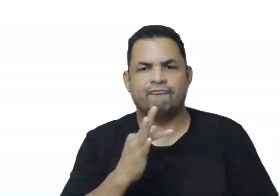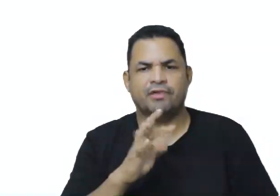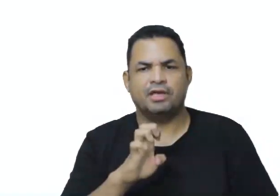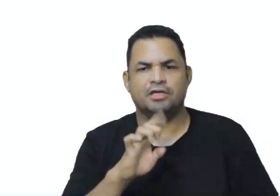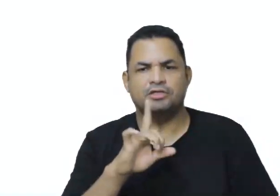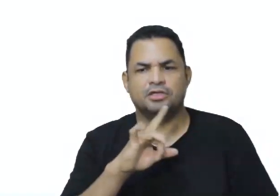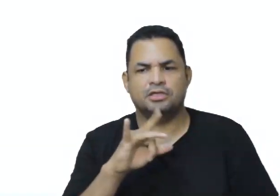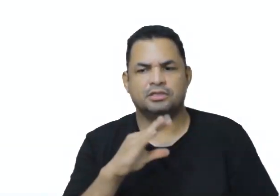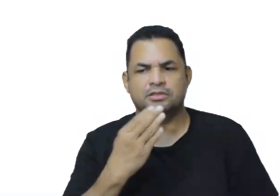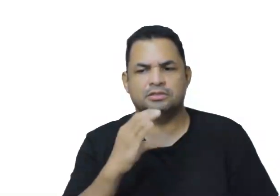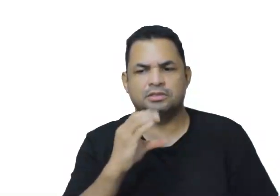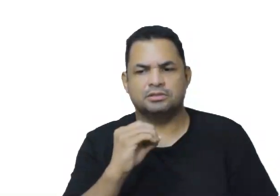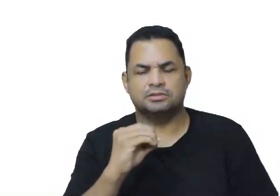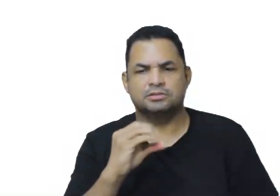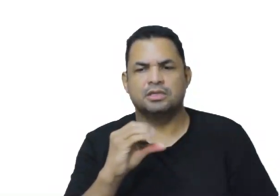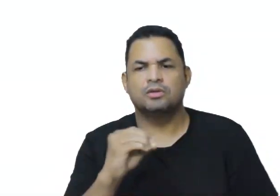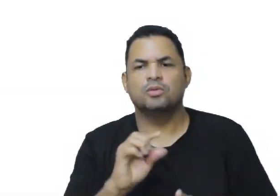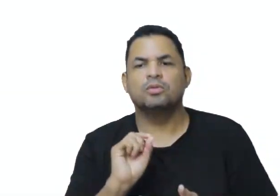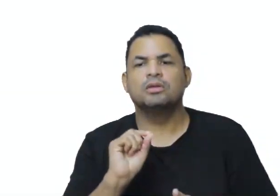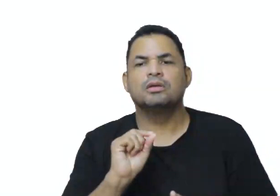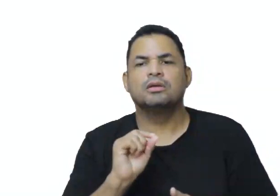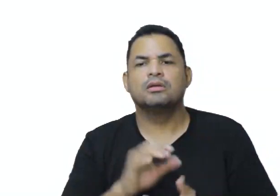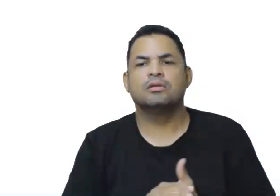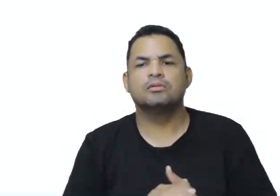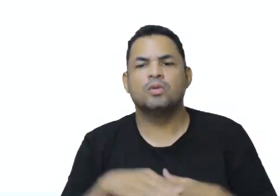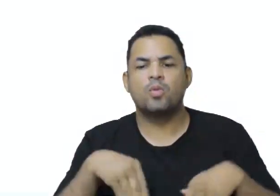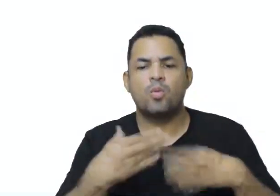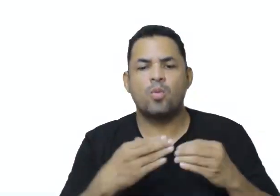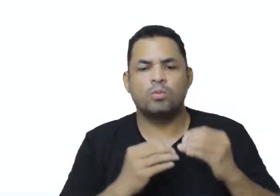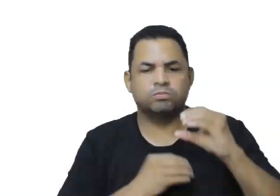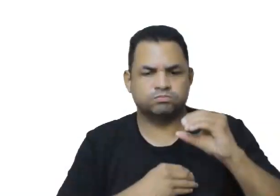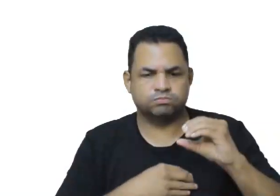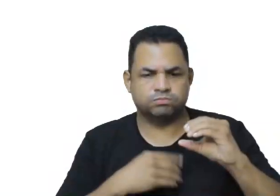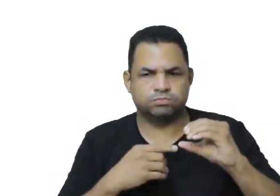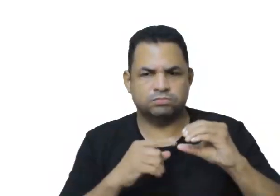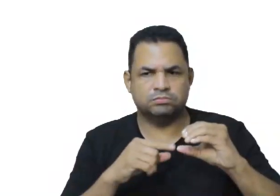Fertilização. O que é a fertilização, pessoal? É quando